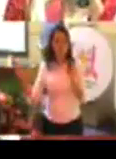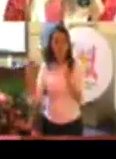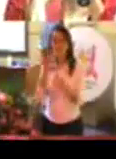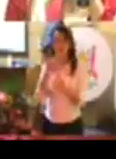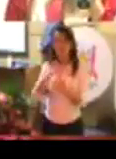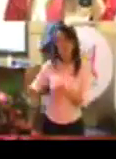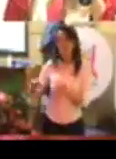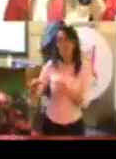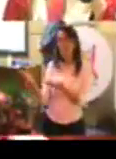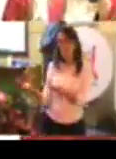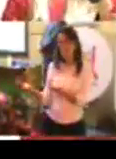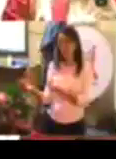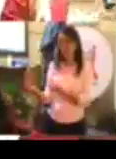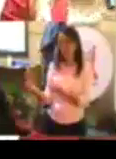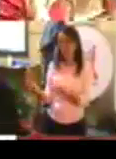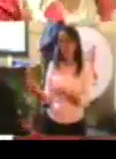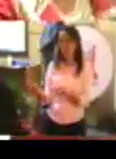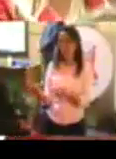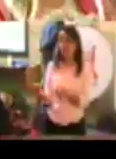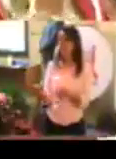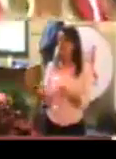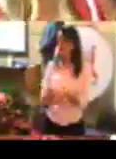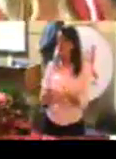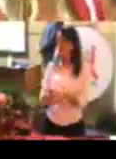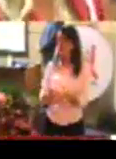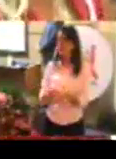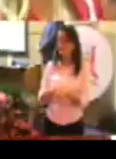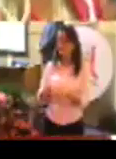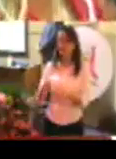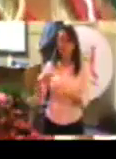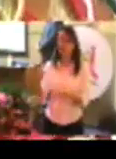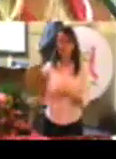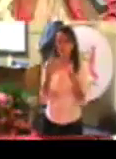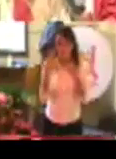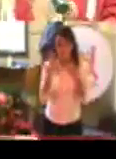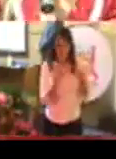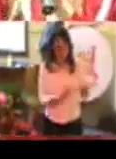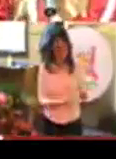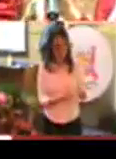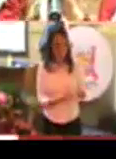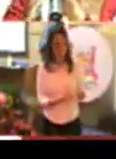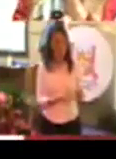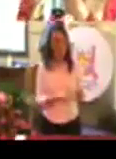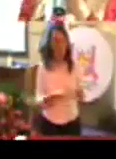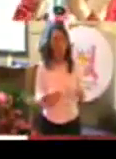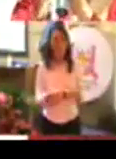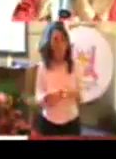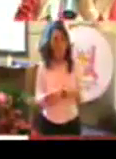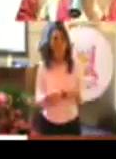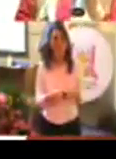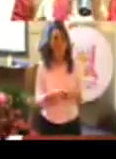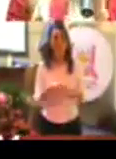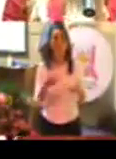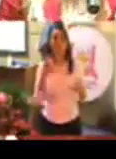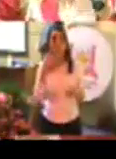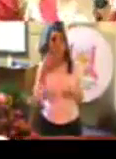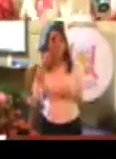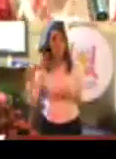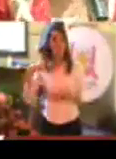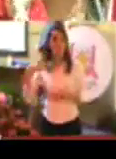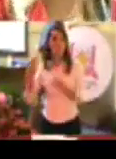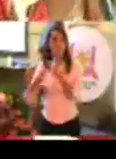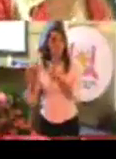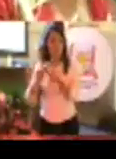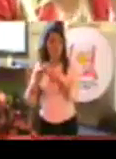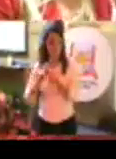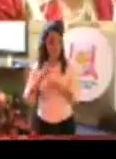para os nossos educadores, com certeza aceitamos a proposta e o desafio. Né, nós veremos agora com os vereadores os encaminhamentos e